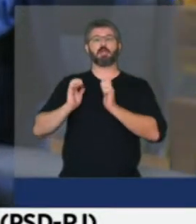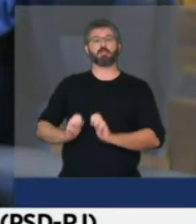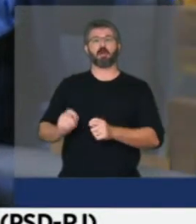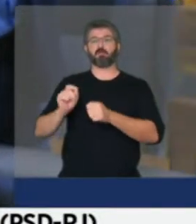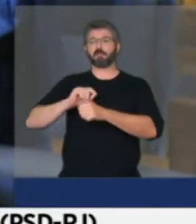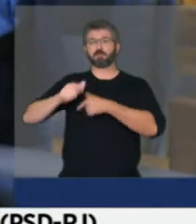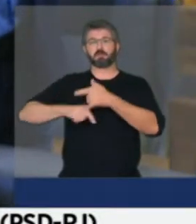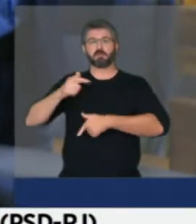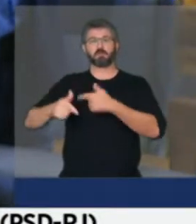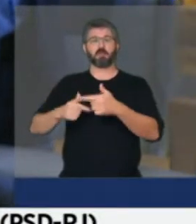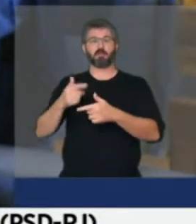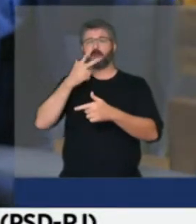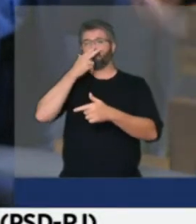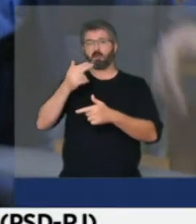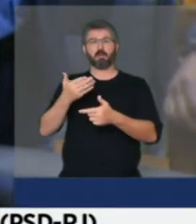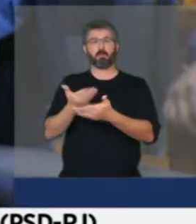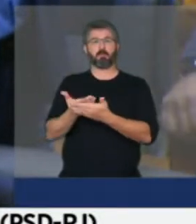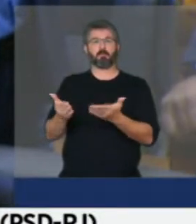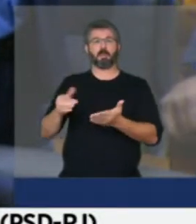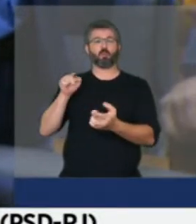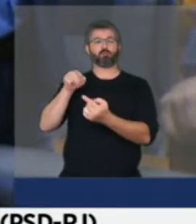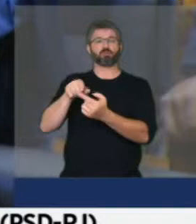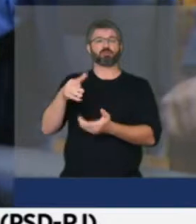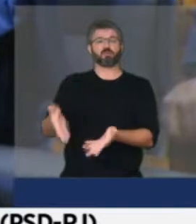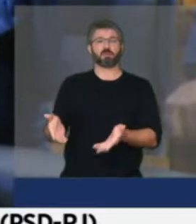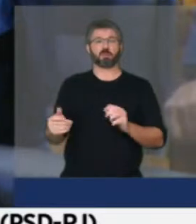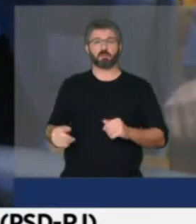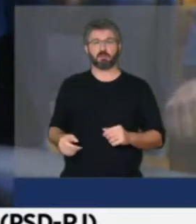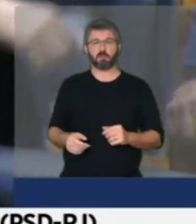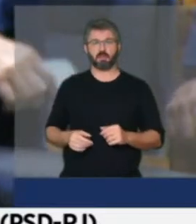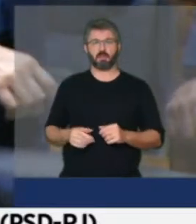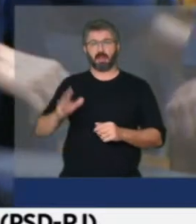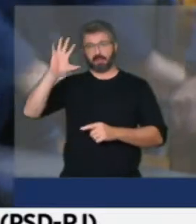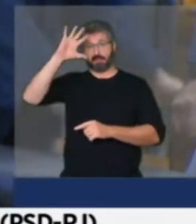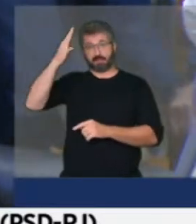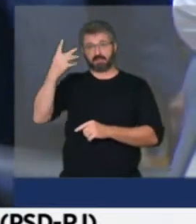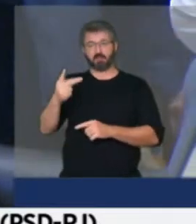e esvaziando a análise e a decisão deste colegiado.